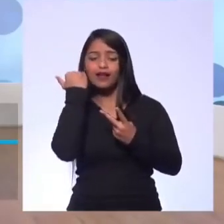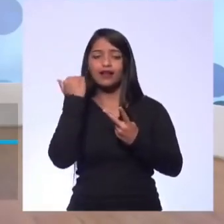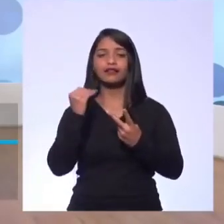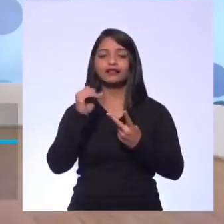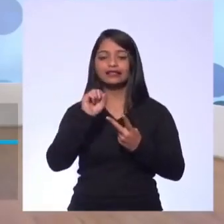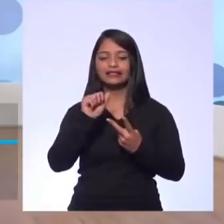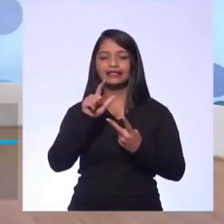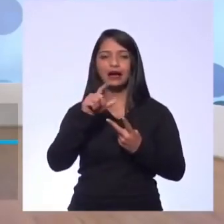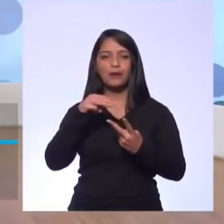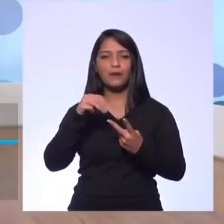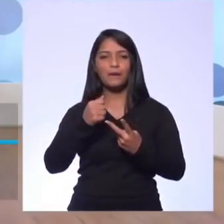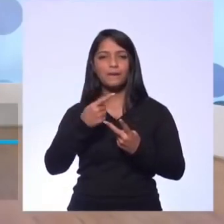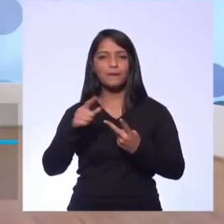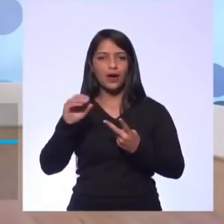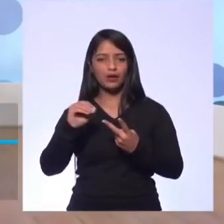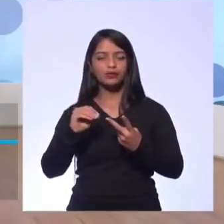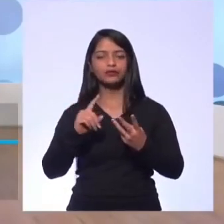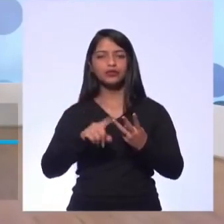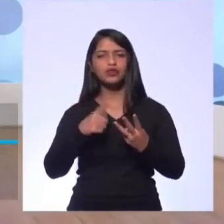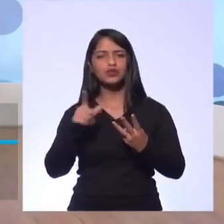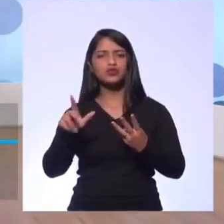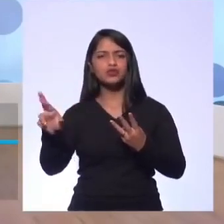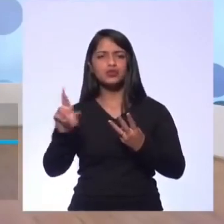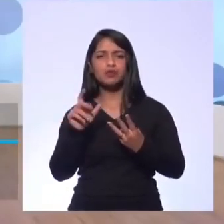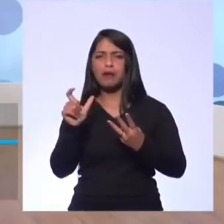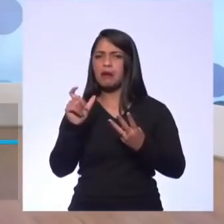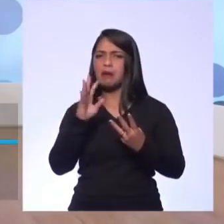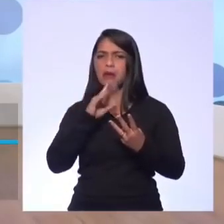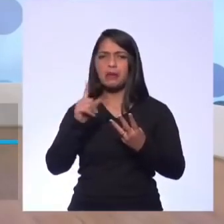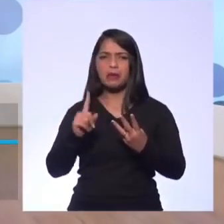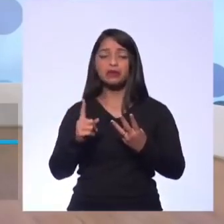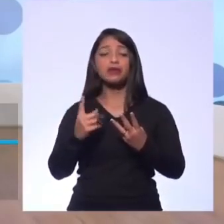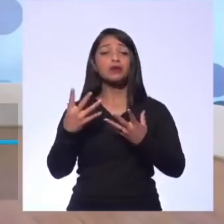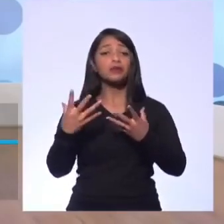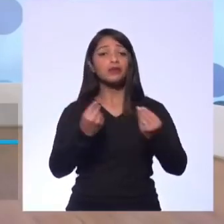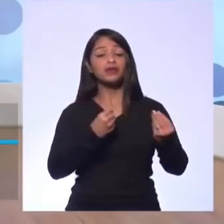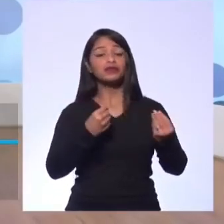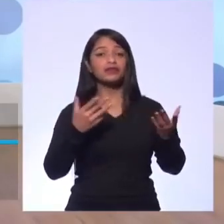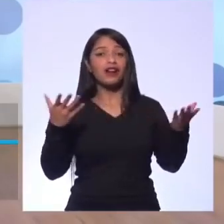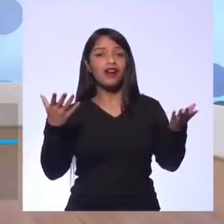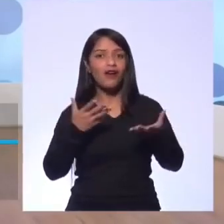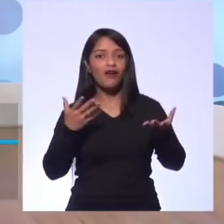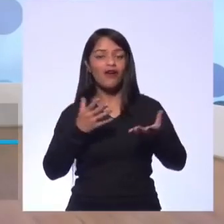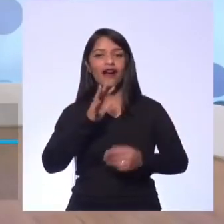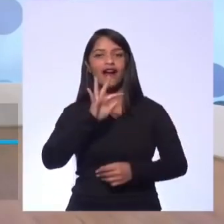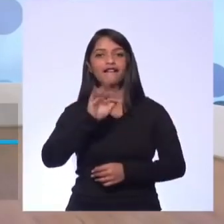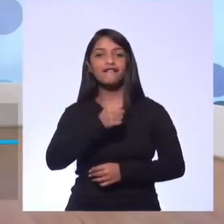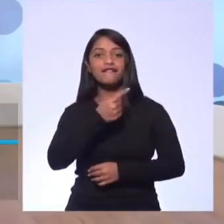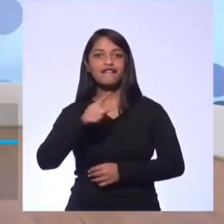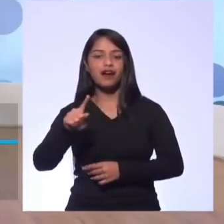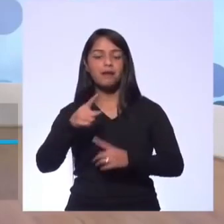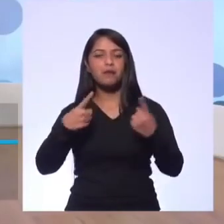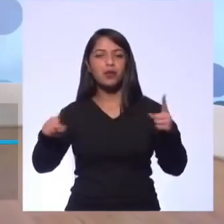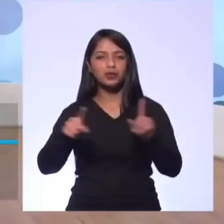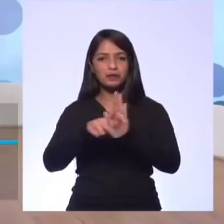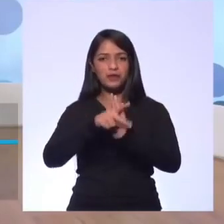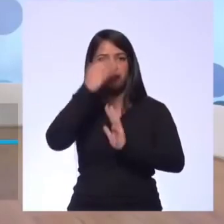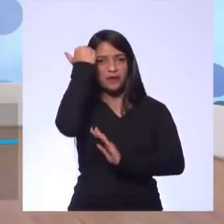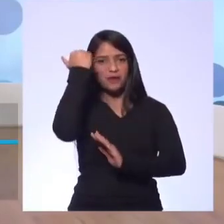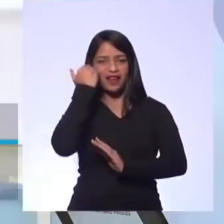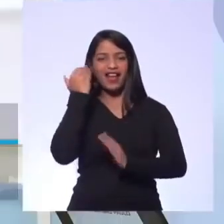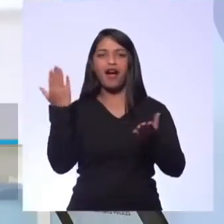bibimbap, Coreia. Ah, a gente tem bastante. Os fãs de K-pop nessa hora se revelam no chat. Ah, lembrando, comida